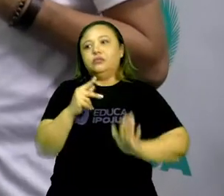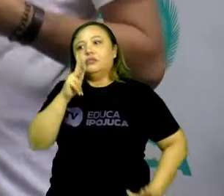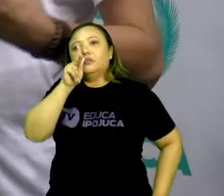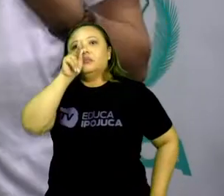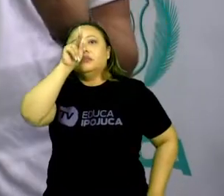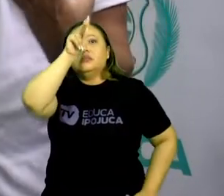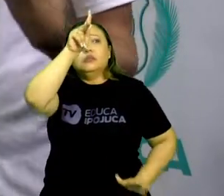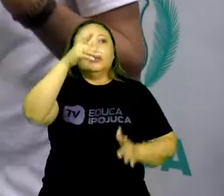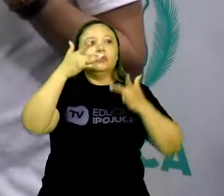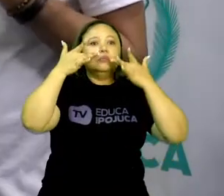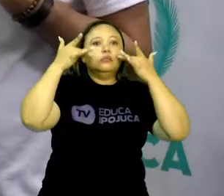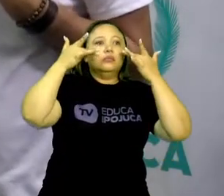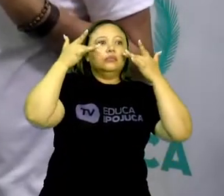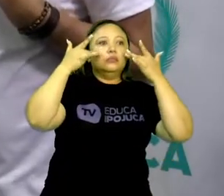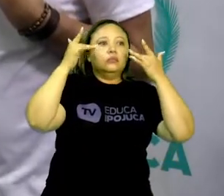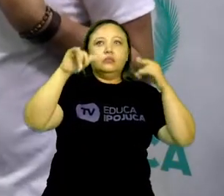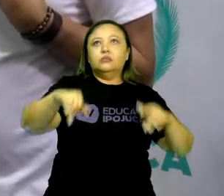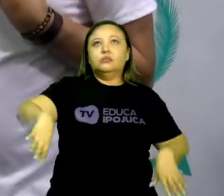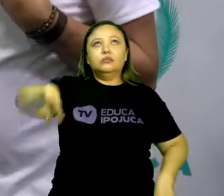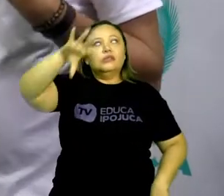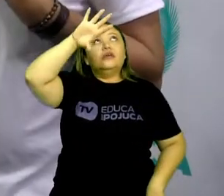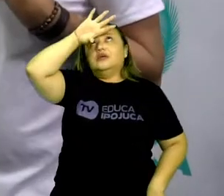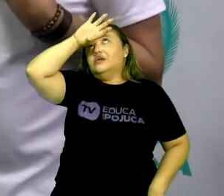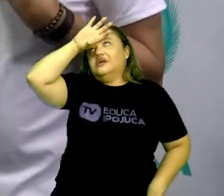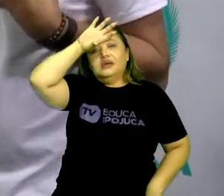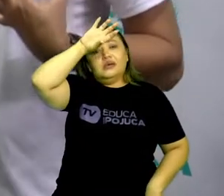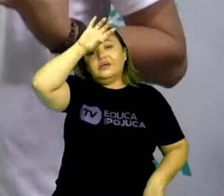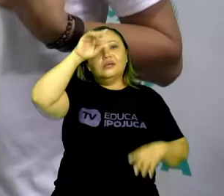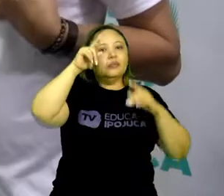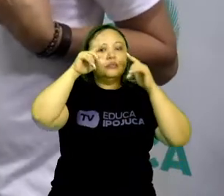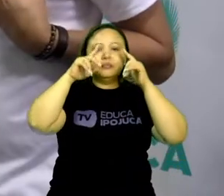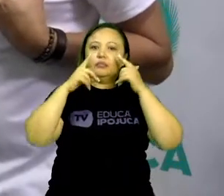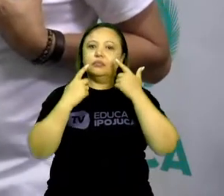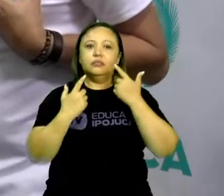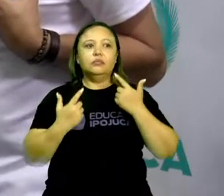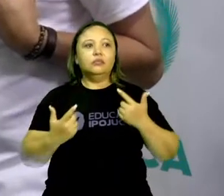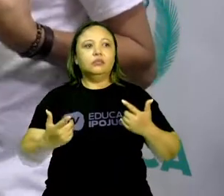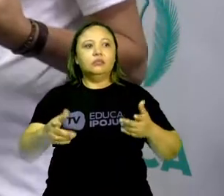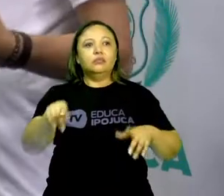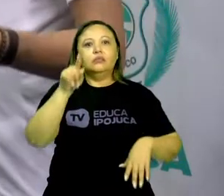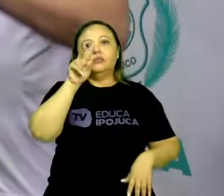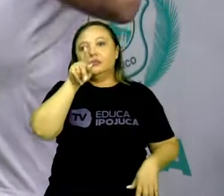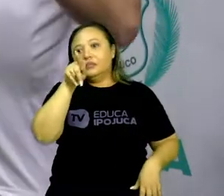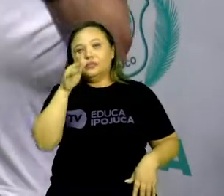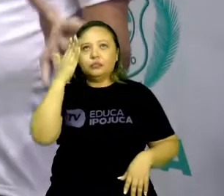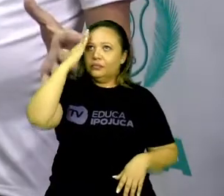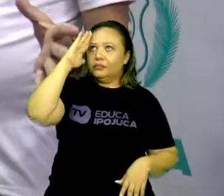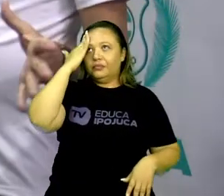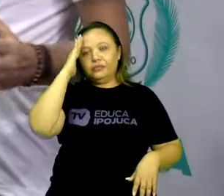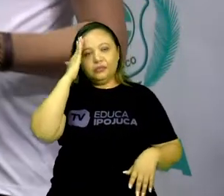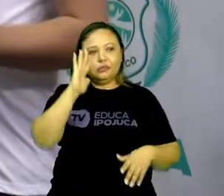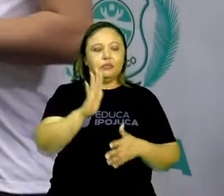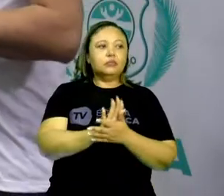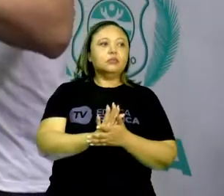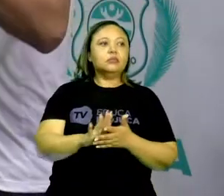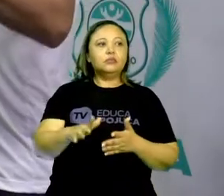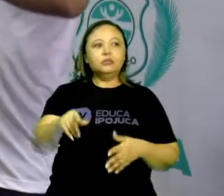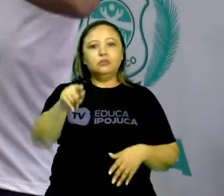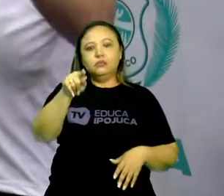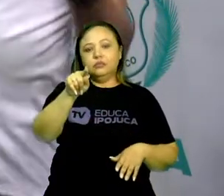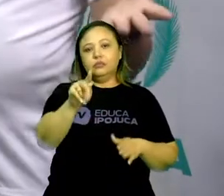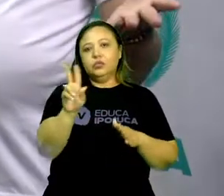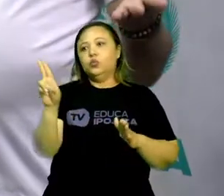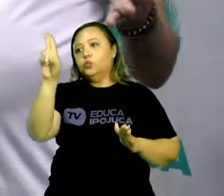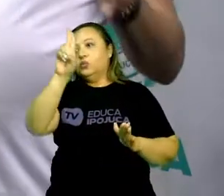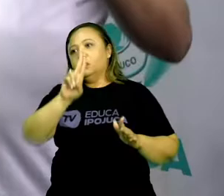Oh, meu Deus, você não me entende, você não me entende. Sabe? Aquele exagero.